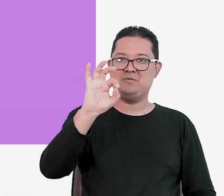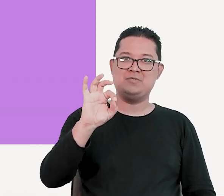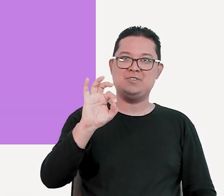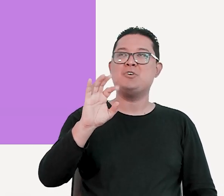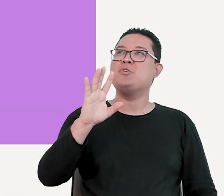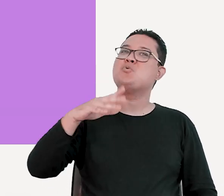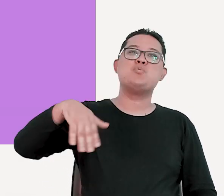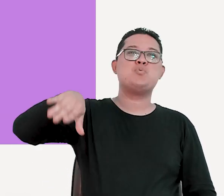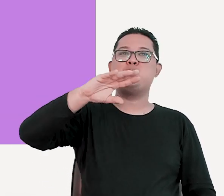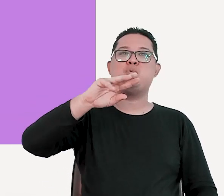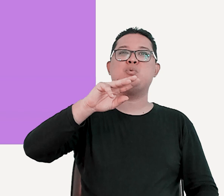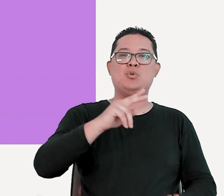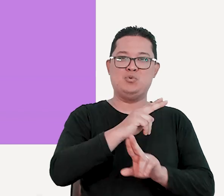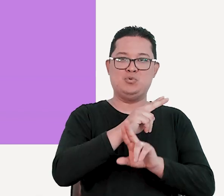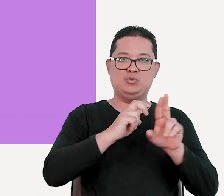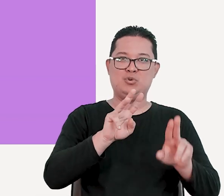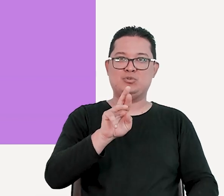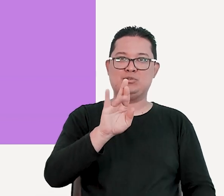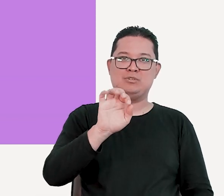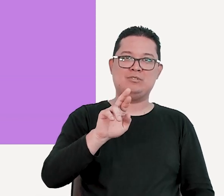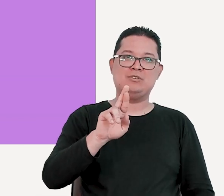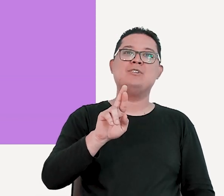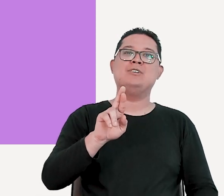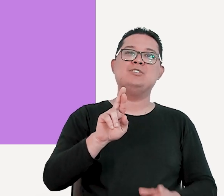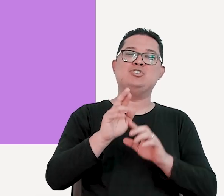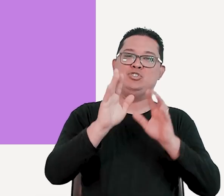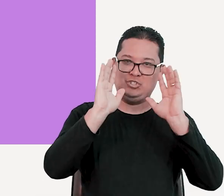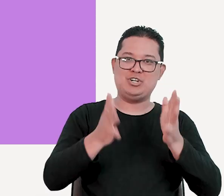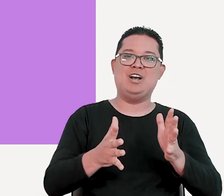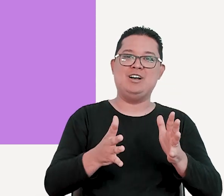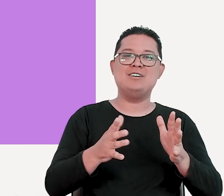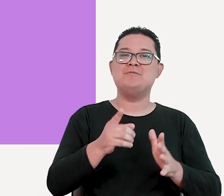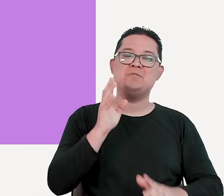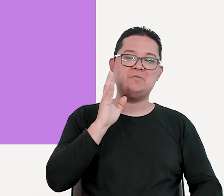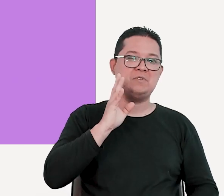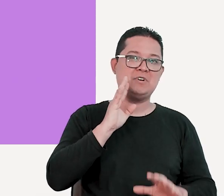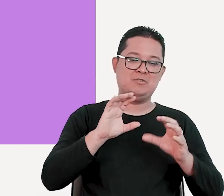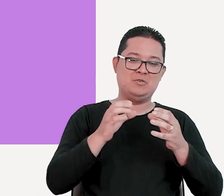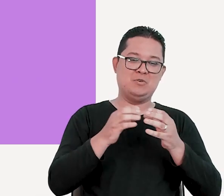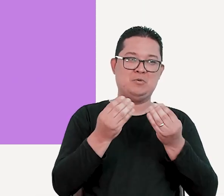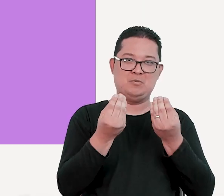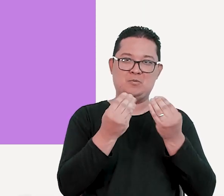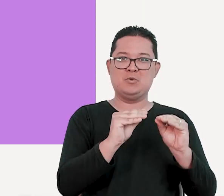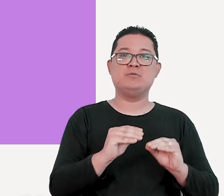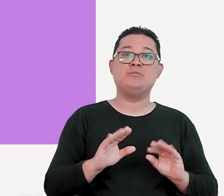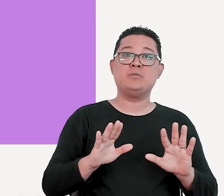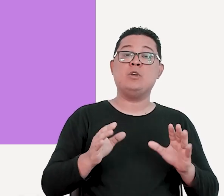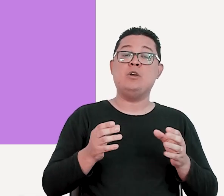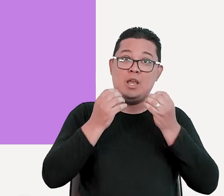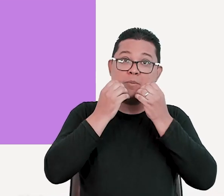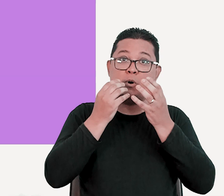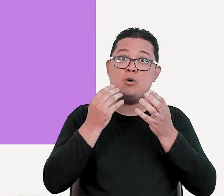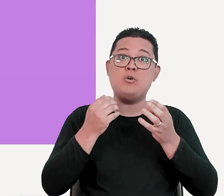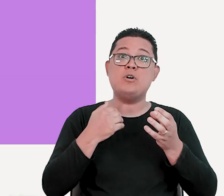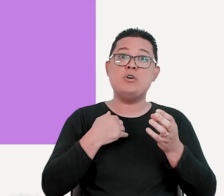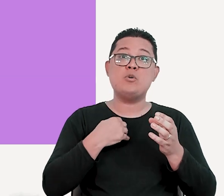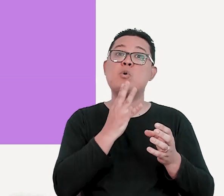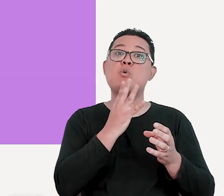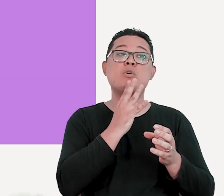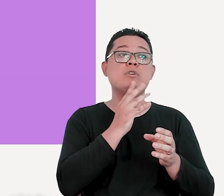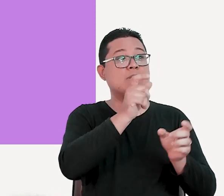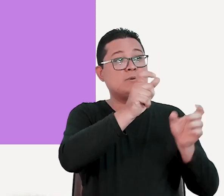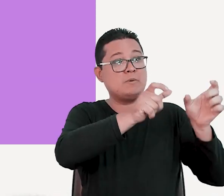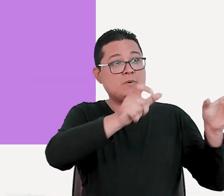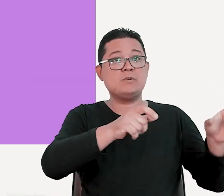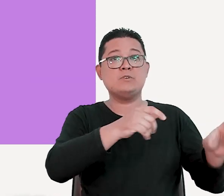e aprender como é que faz toda essa dinâmica de raciocínio. Porque, assim, eu tenho uma dinâmica de trabalho, você tem uma dinâmica de trabalho,